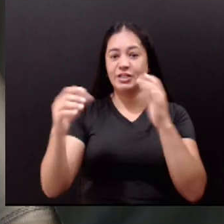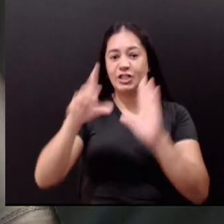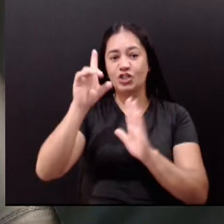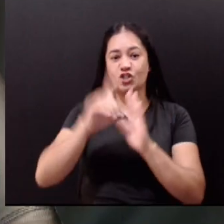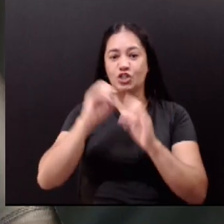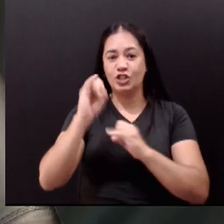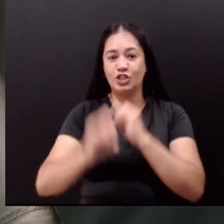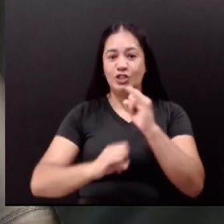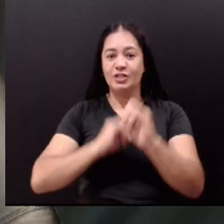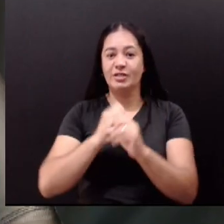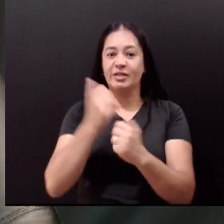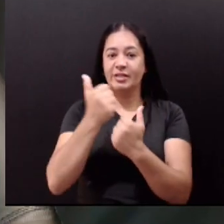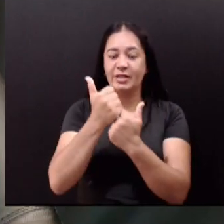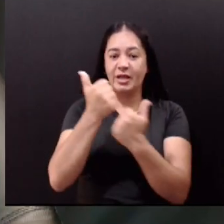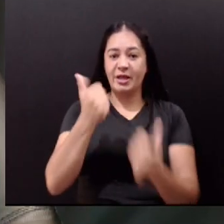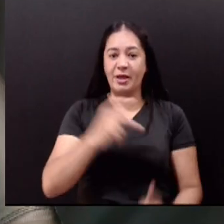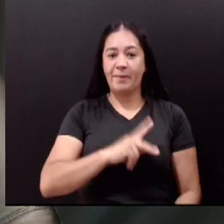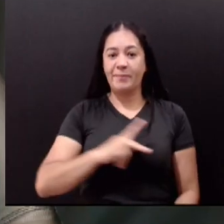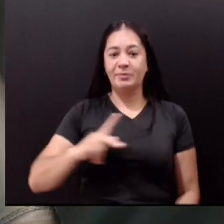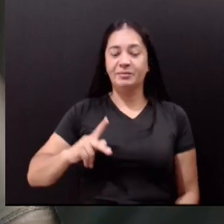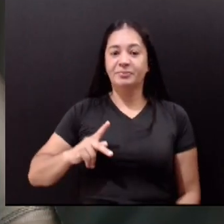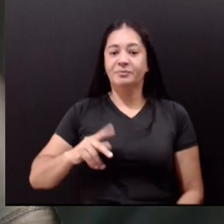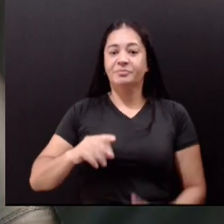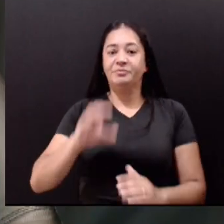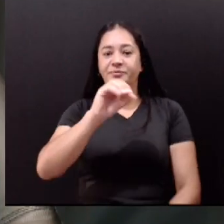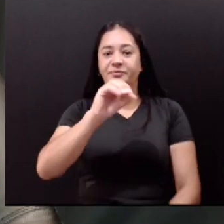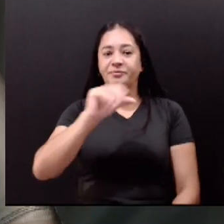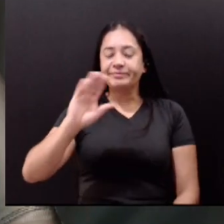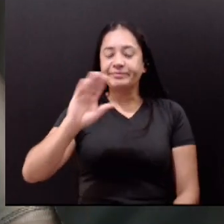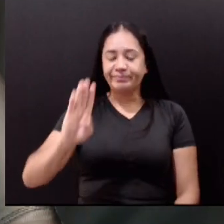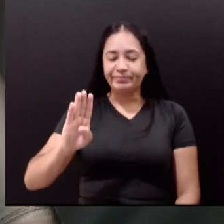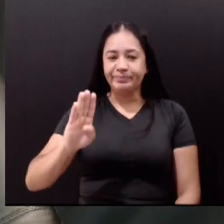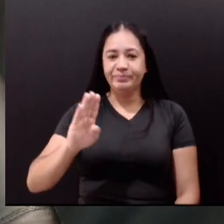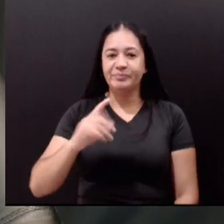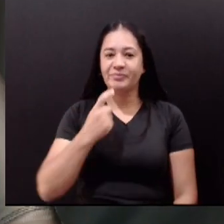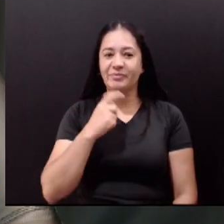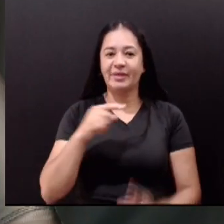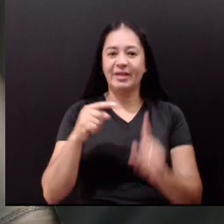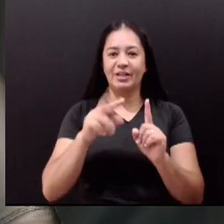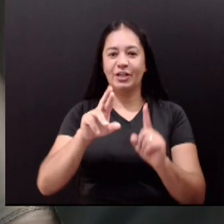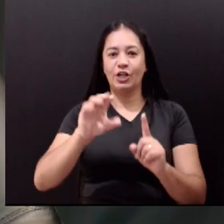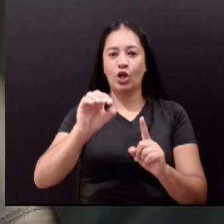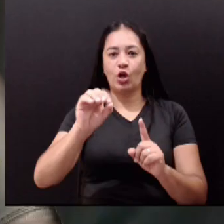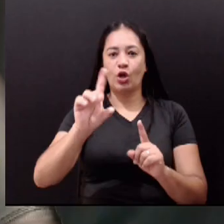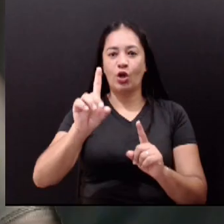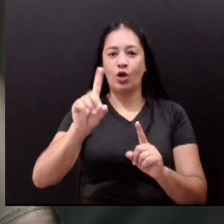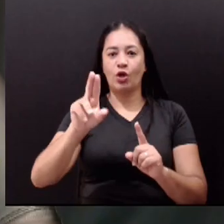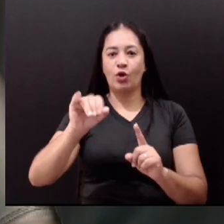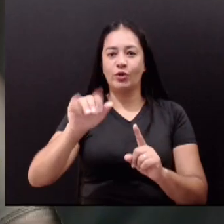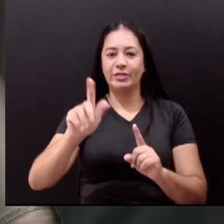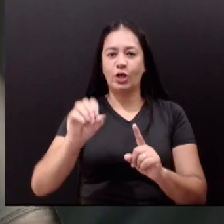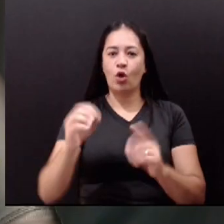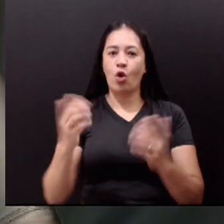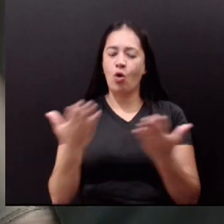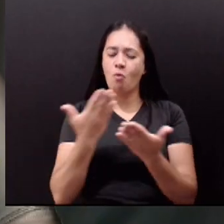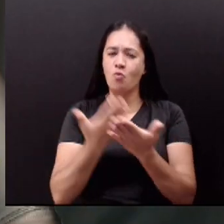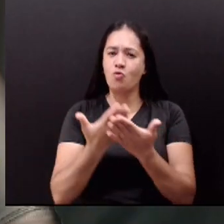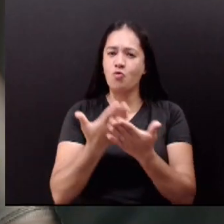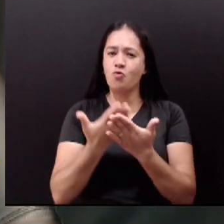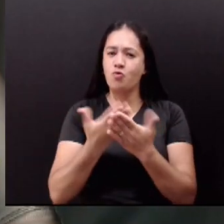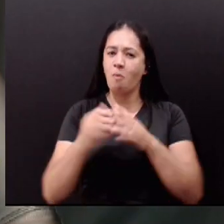de Direito Digital da OAB Campinas, doutor Rodrigo Canguçu, que deu uma aula aqui referente